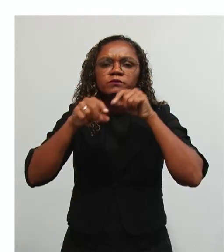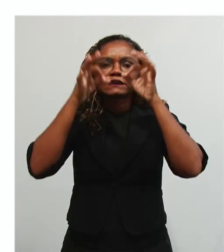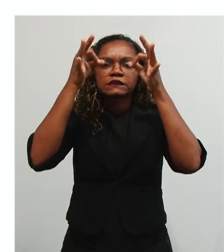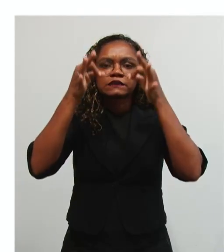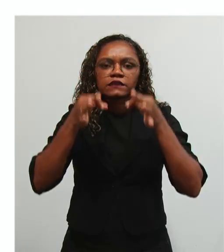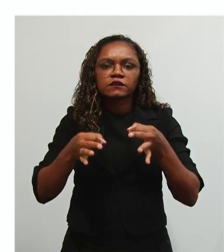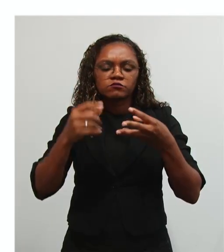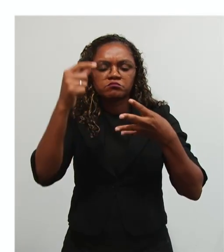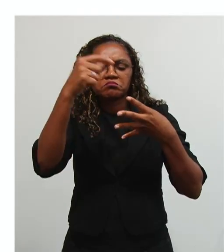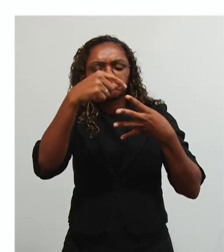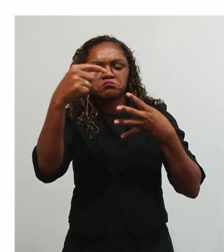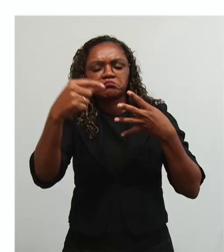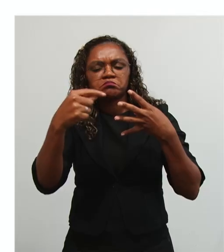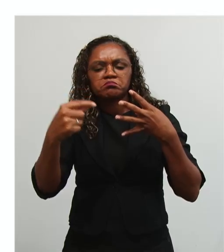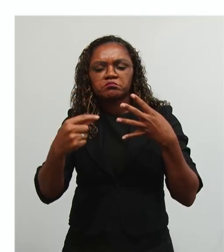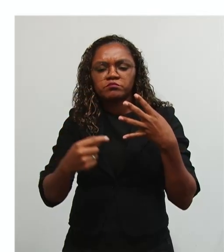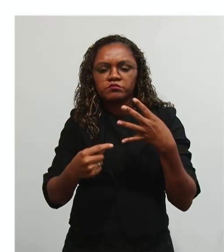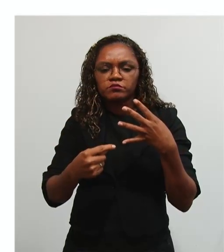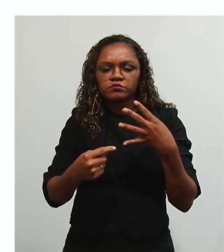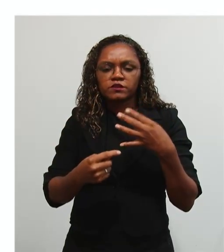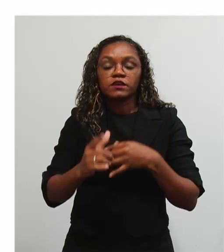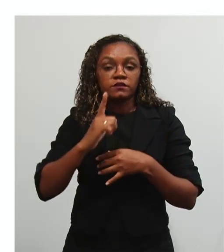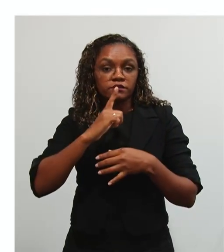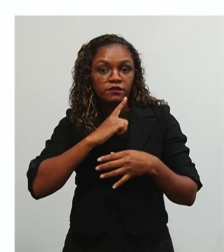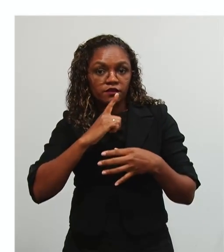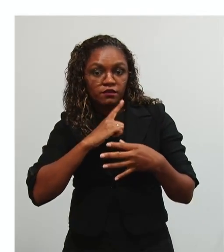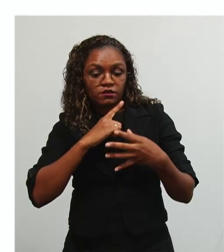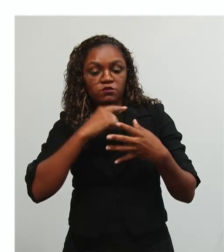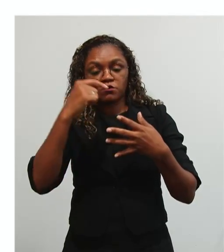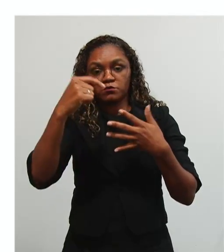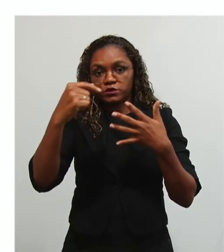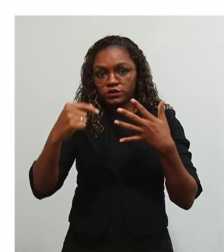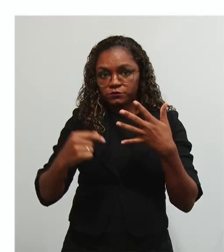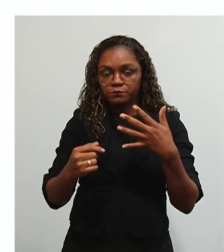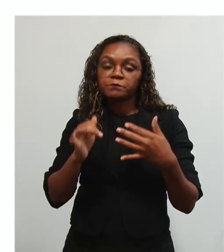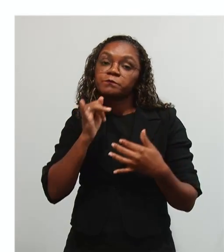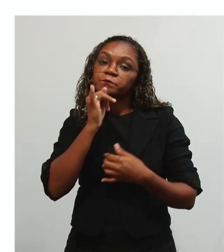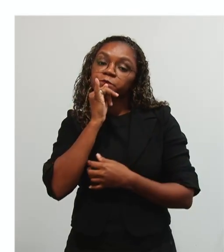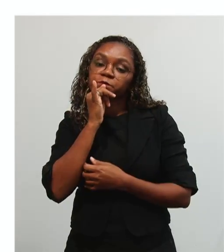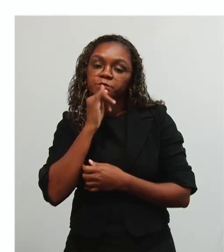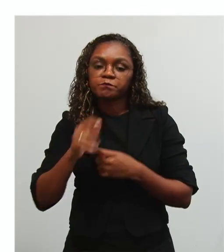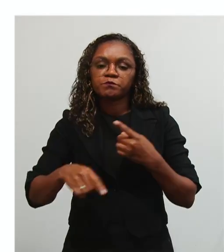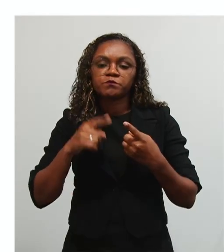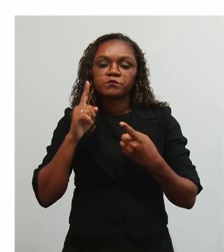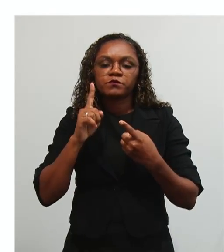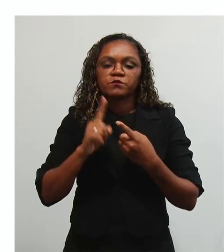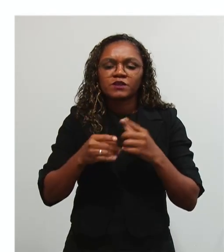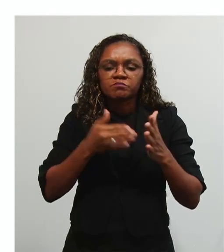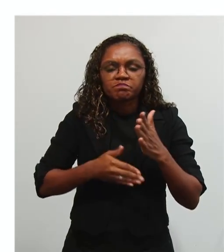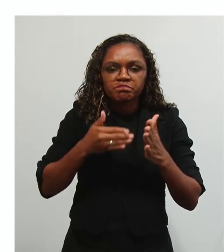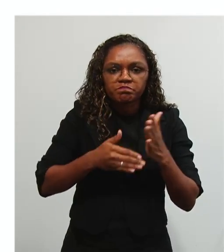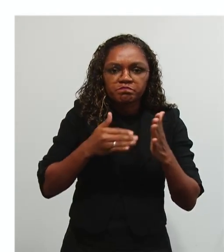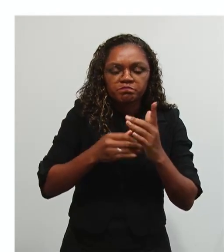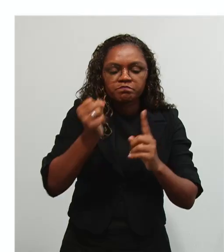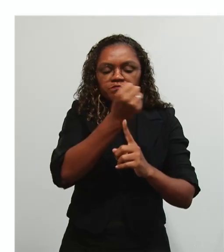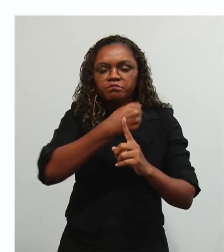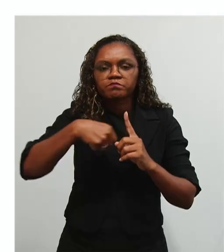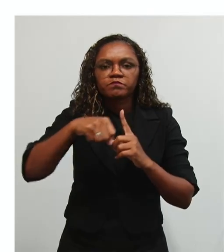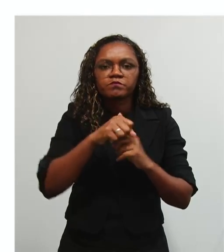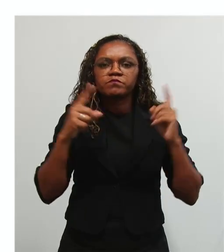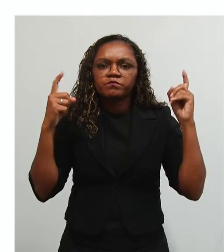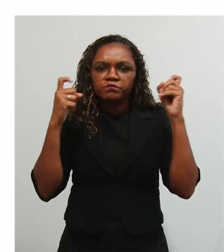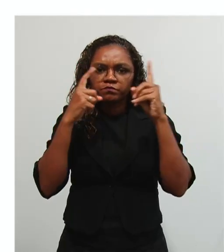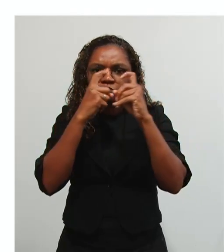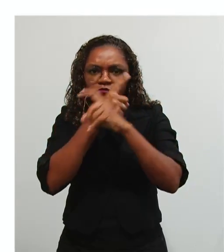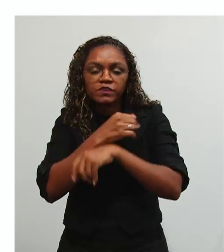de definido o problema, né, a gente tem os objetivos da pesquisa. Exemplo, que barreiras sociais dificultam a participação da mulher no